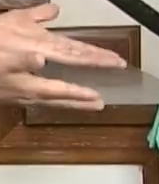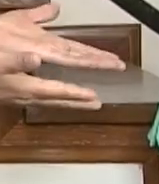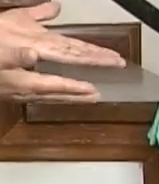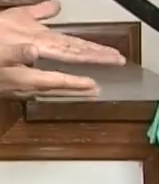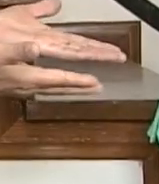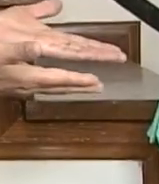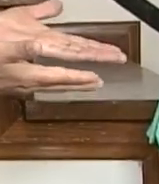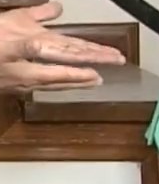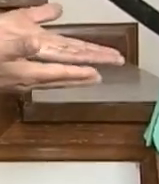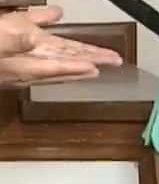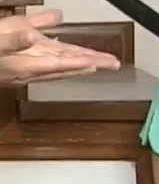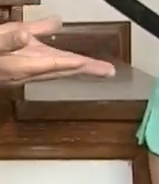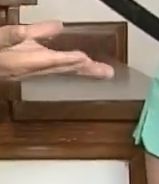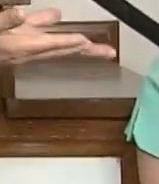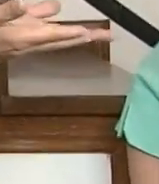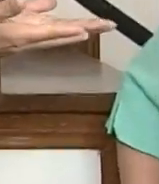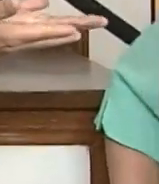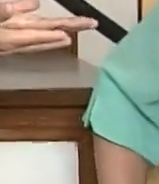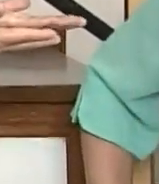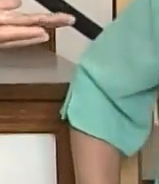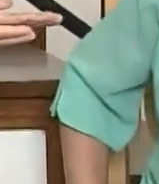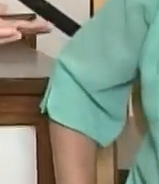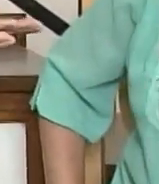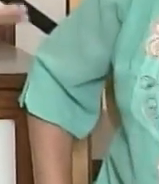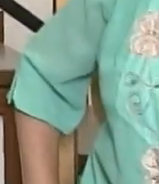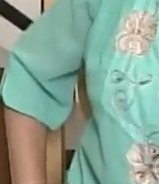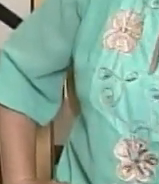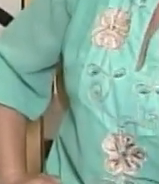meus filhos. Agora está aqui, minha filha do meu lado.